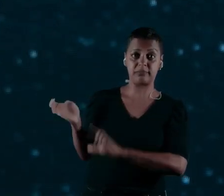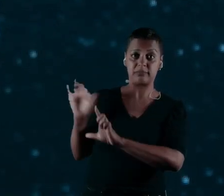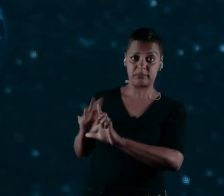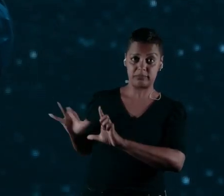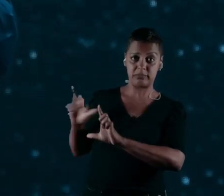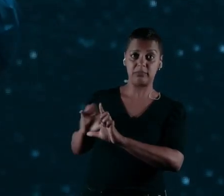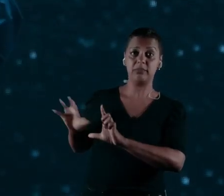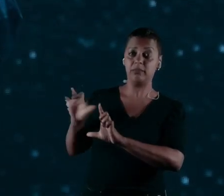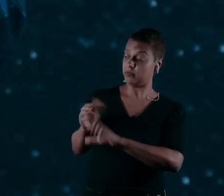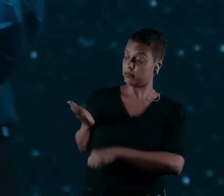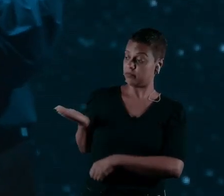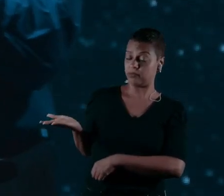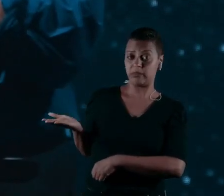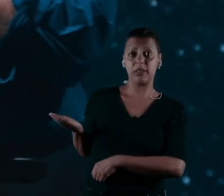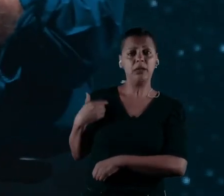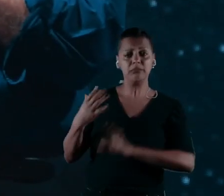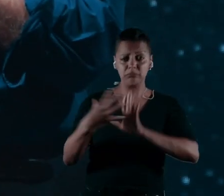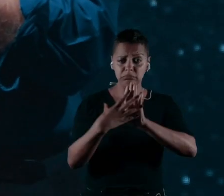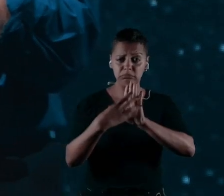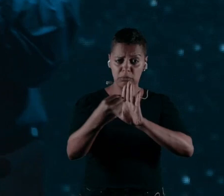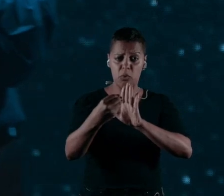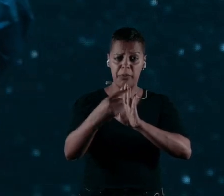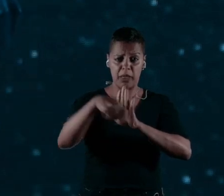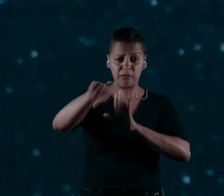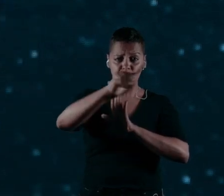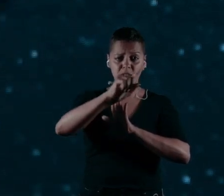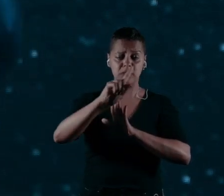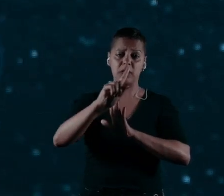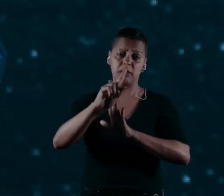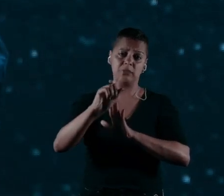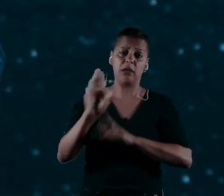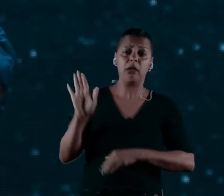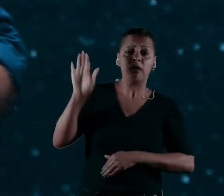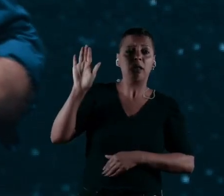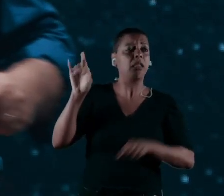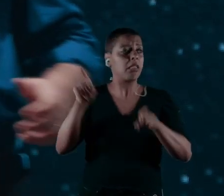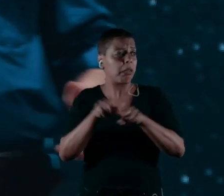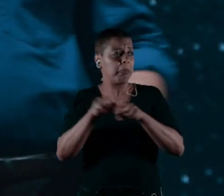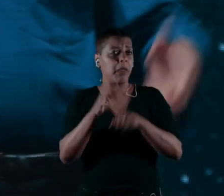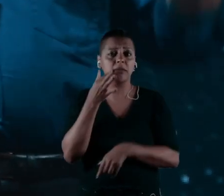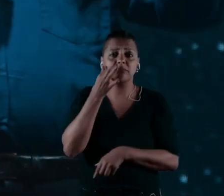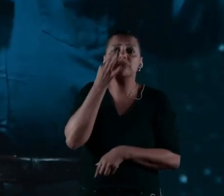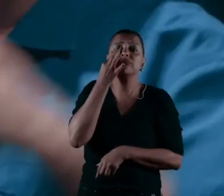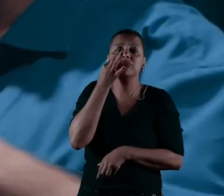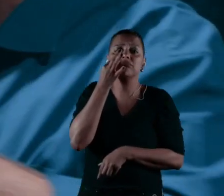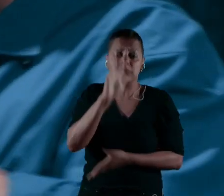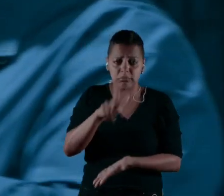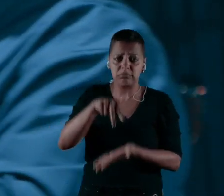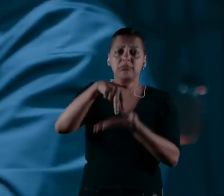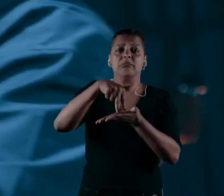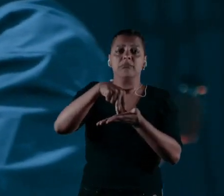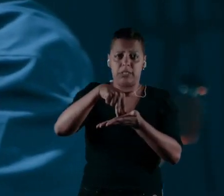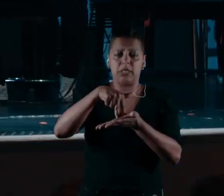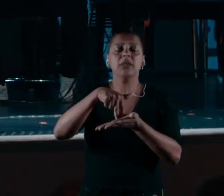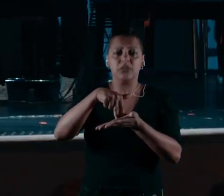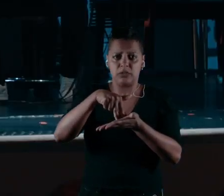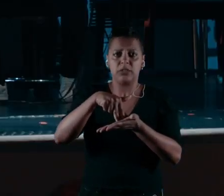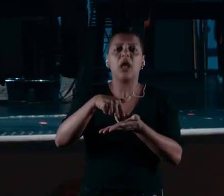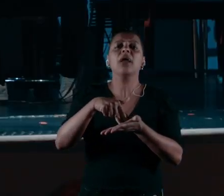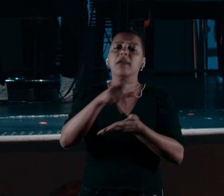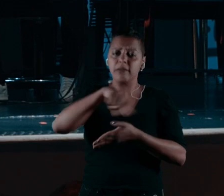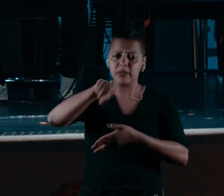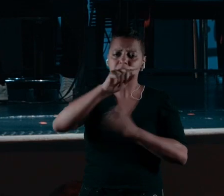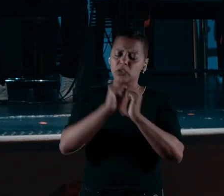estiver orando, você repita a oração. Eu peço para essas pessoas que levantaram as mãos, fique de pé no seu lugar, porque eu